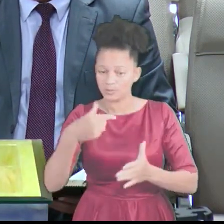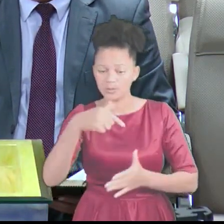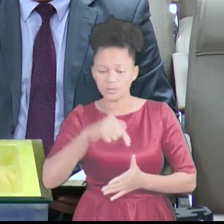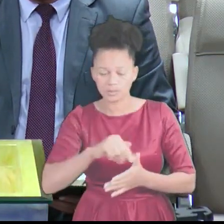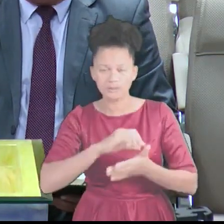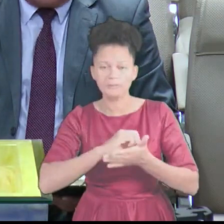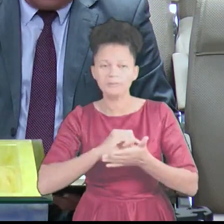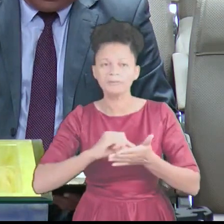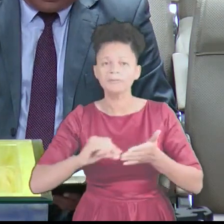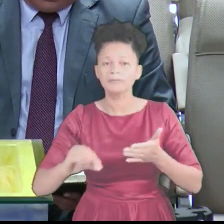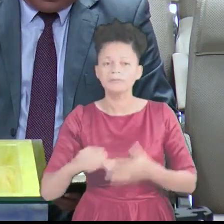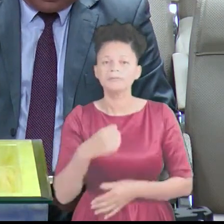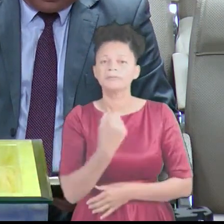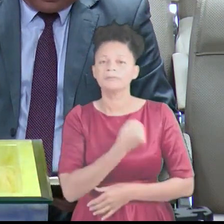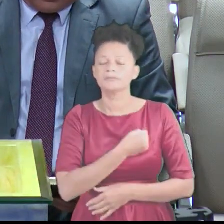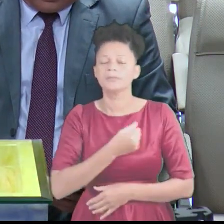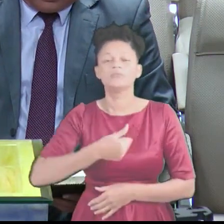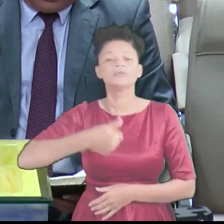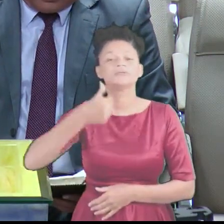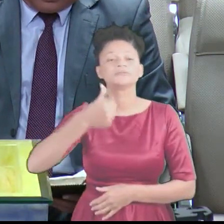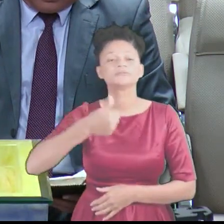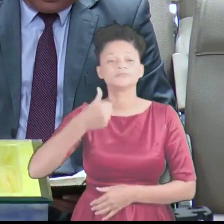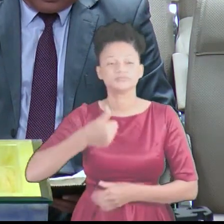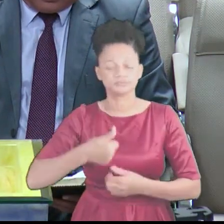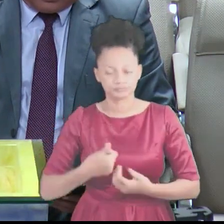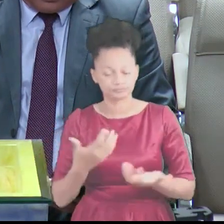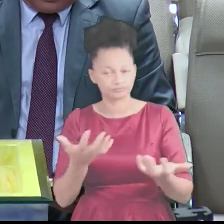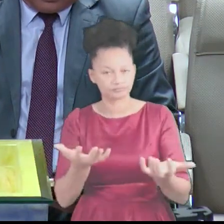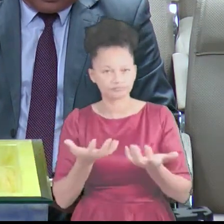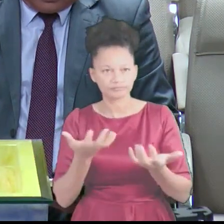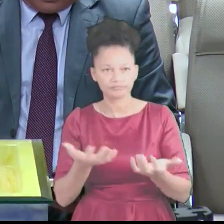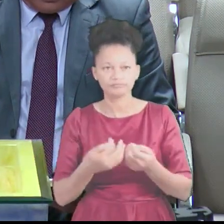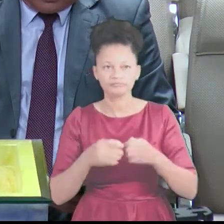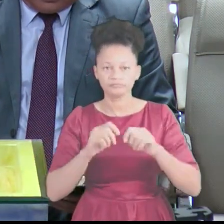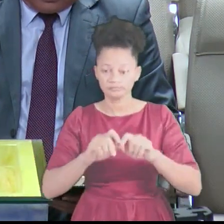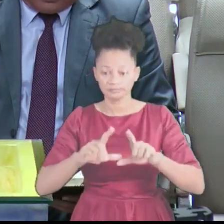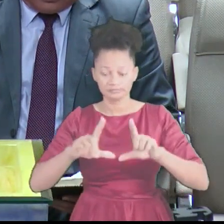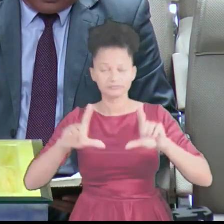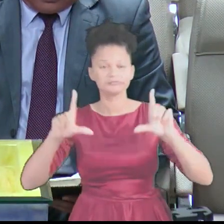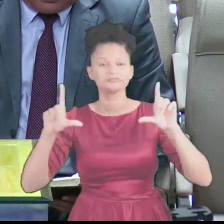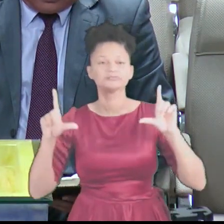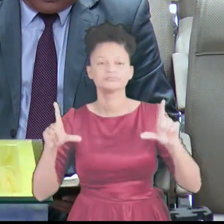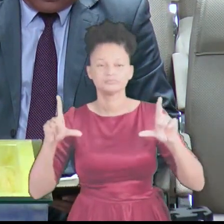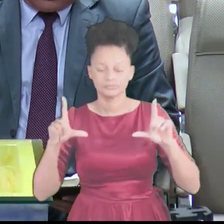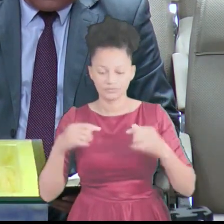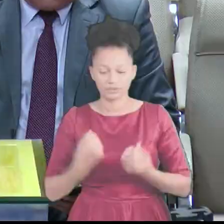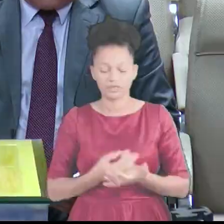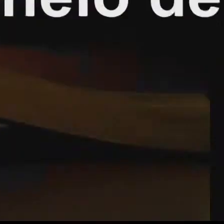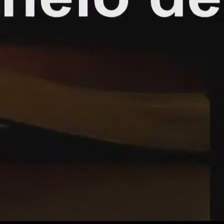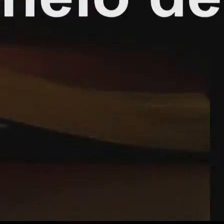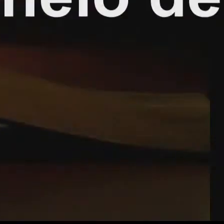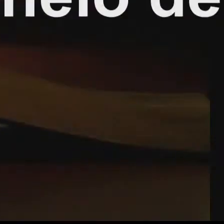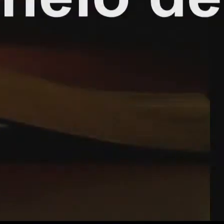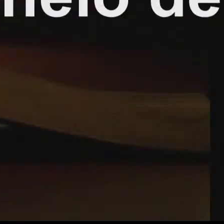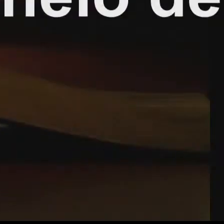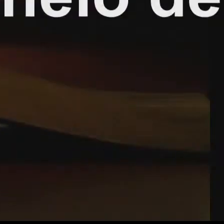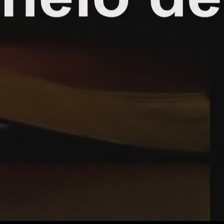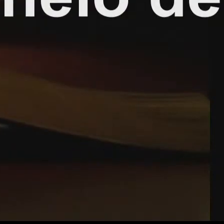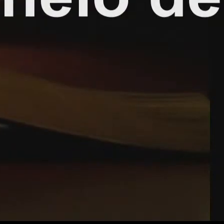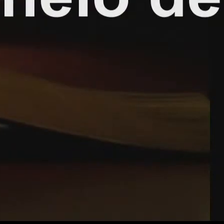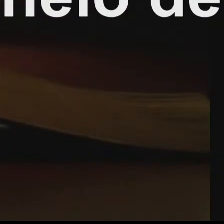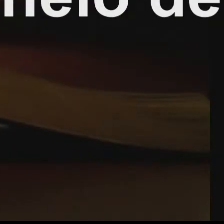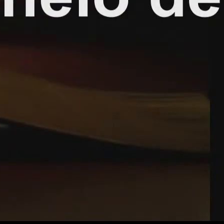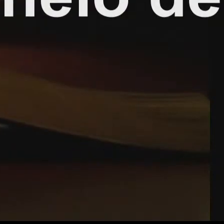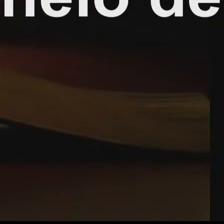no versículo de número 1. E eu gostaria que se colocasse em tela o capítulo 37 e